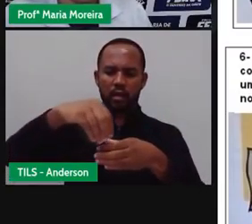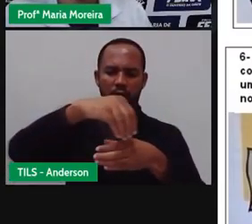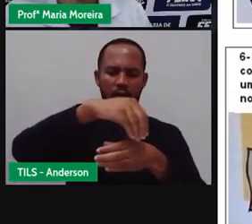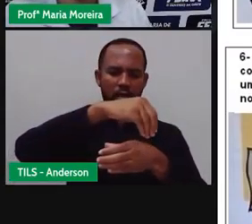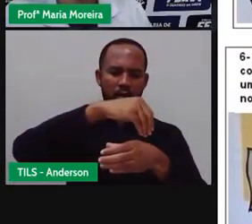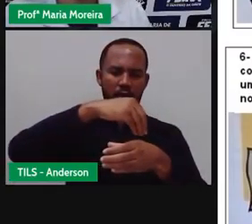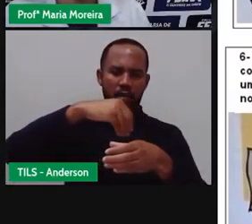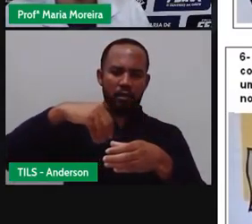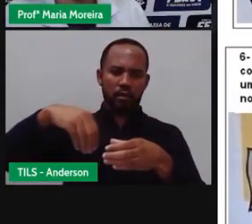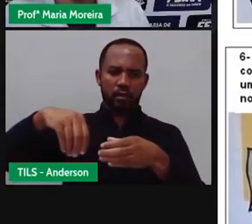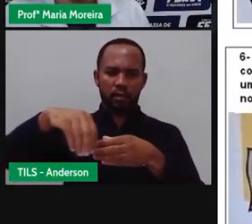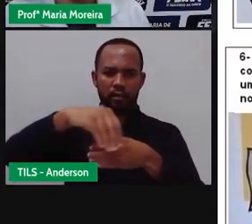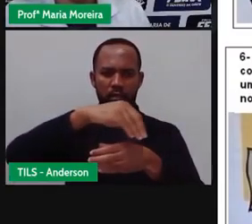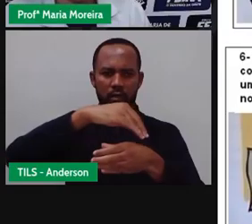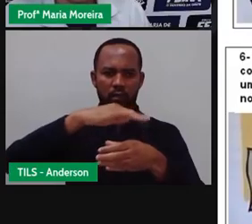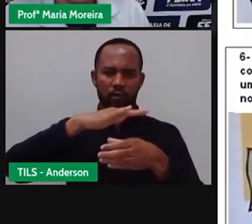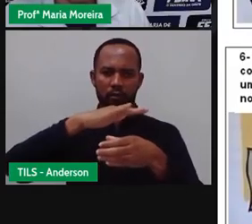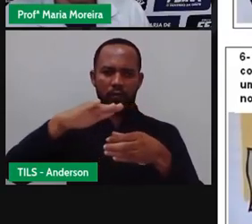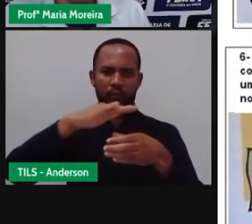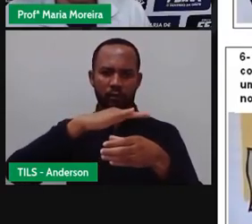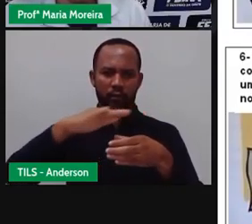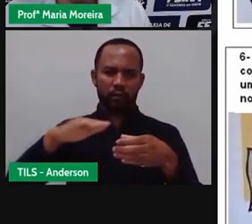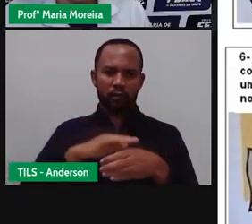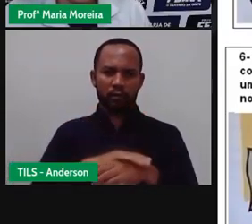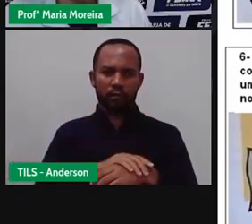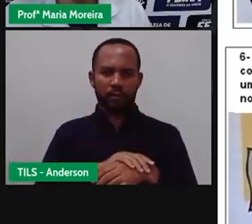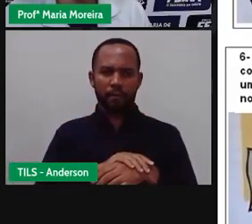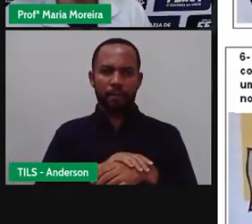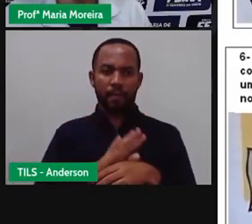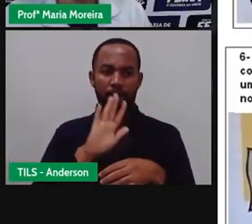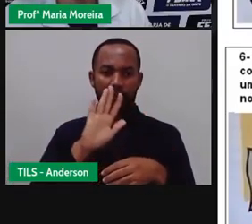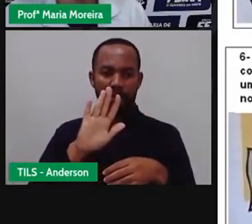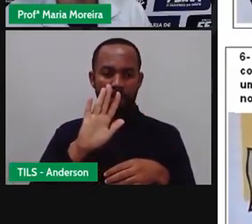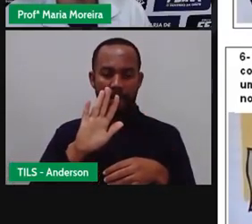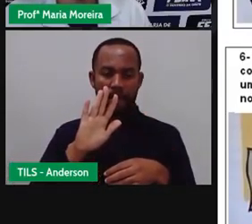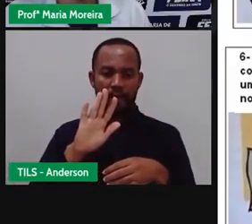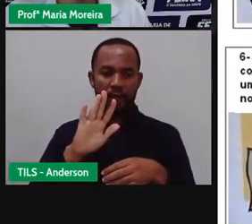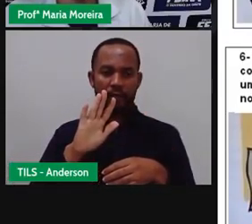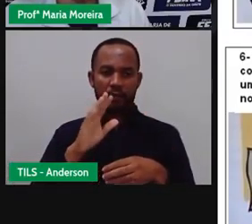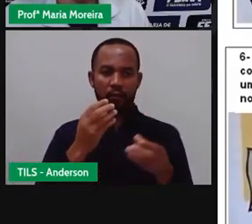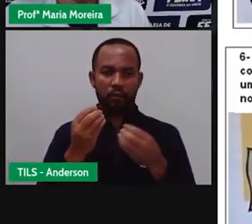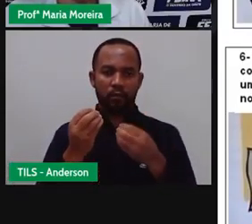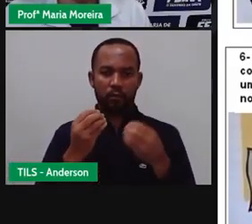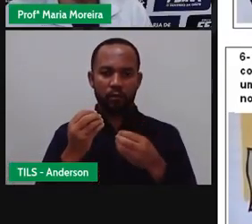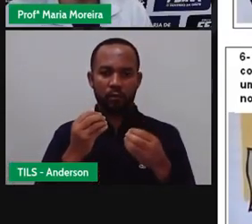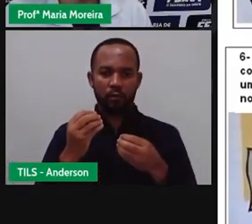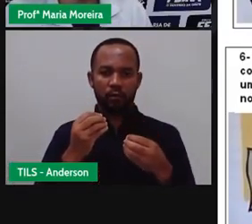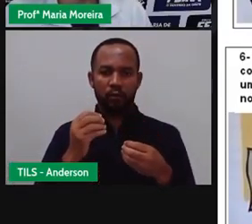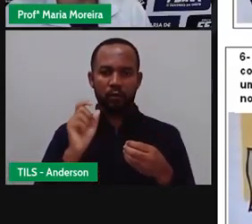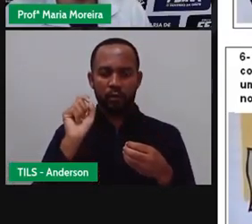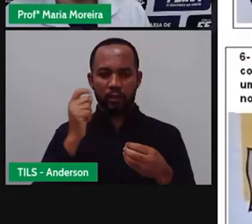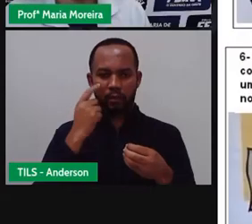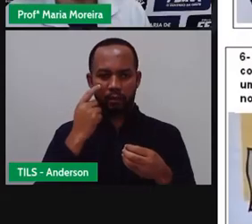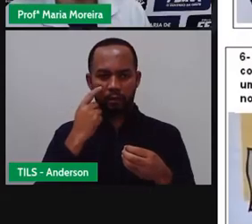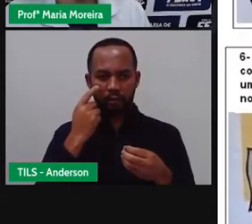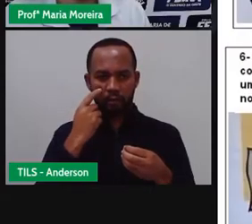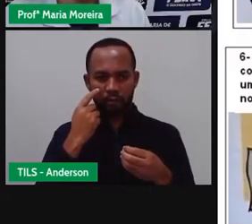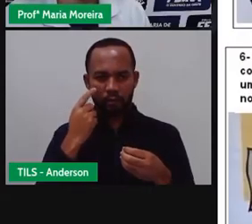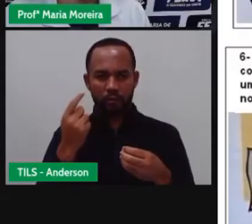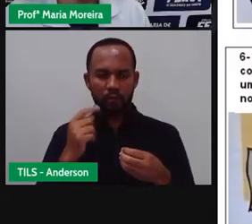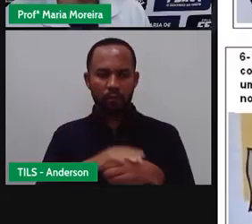tubo até encher o vidro, certo? Bom, agora é hora de atrair as formigas. Você pode usar um